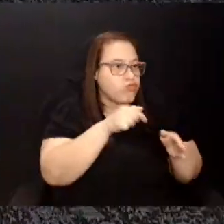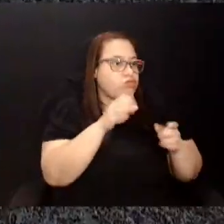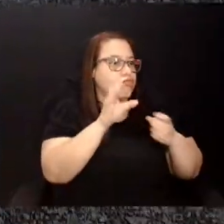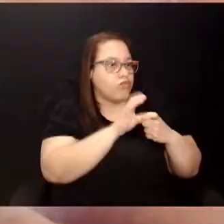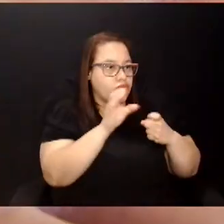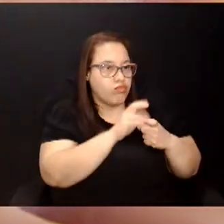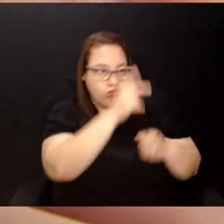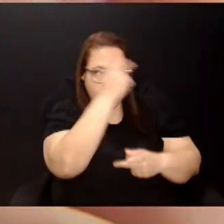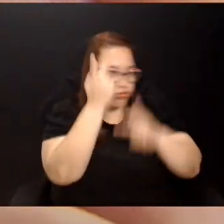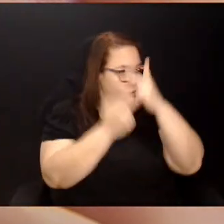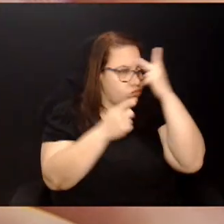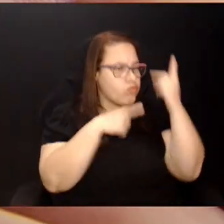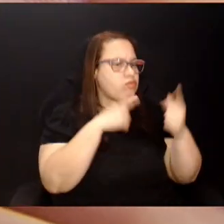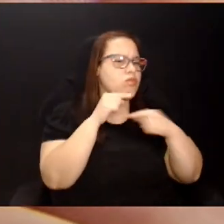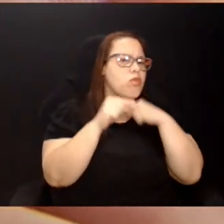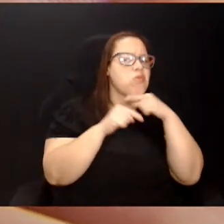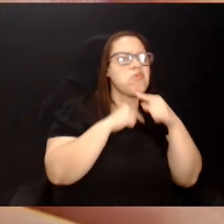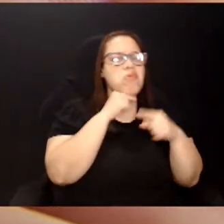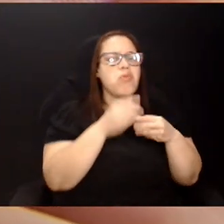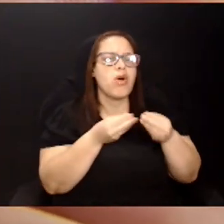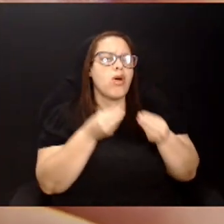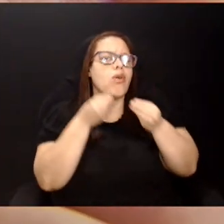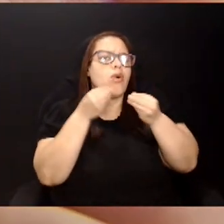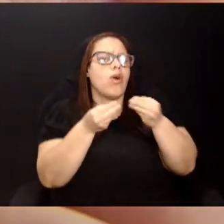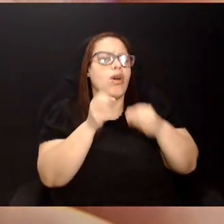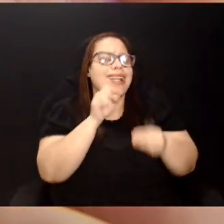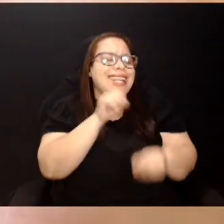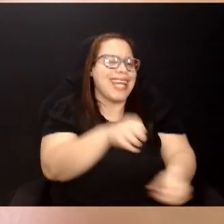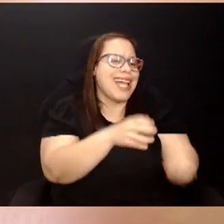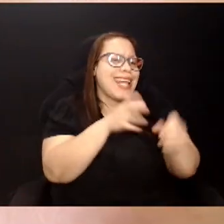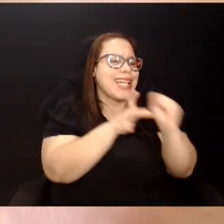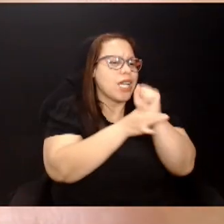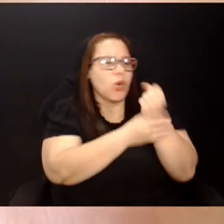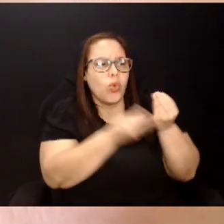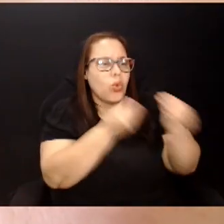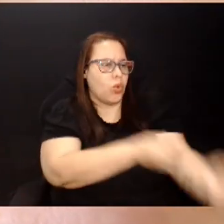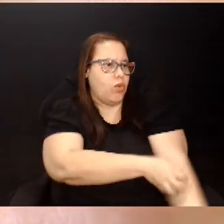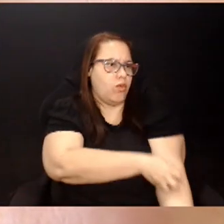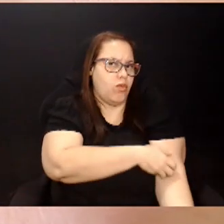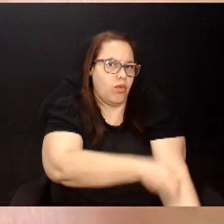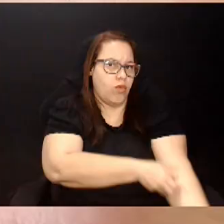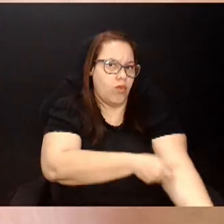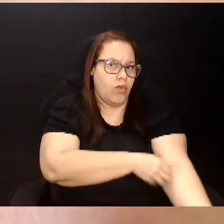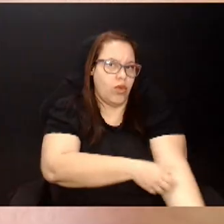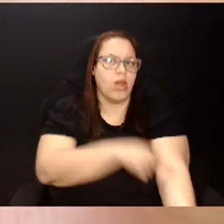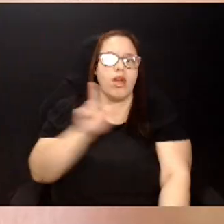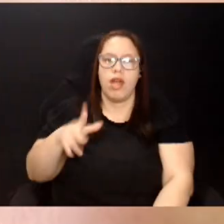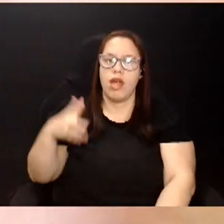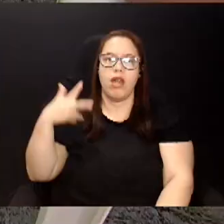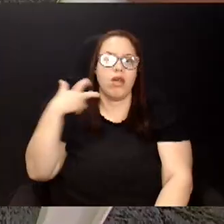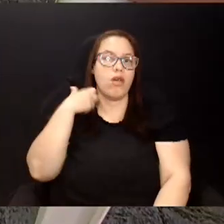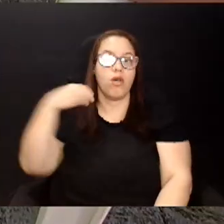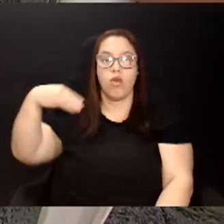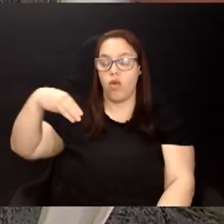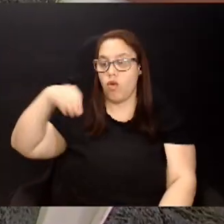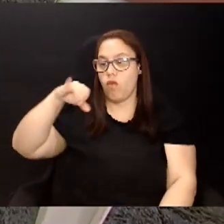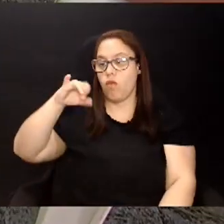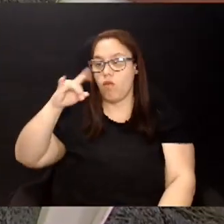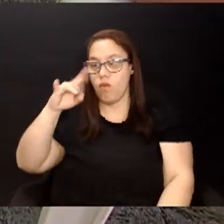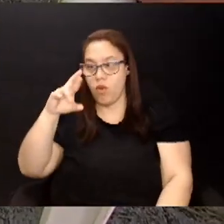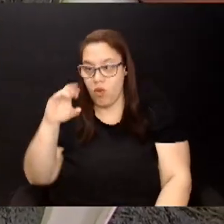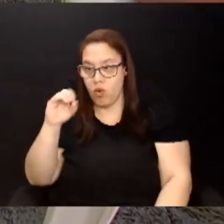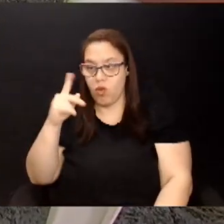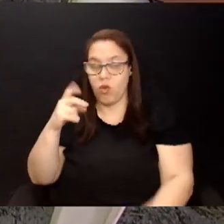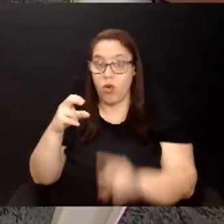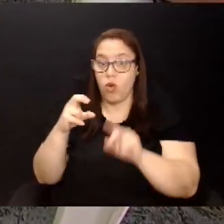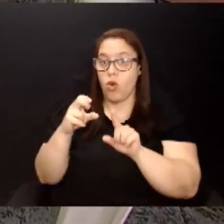têm dúvidas de como funciona, se é seguro, como é? É muito seguro. O microchip é como se fosse o RG do